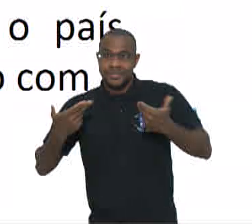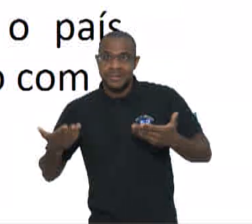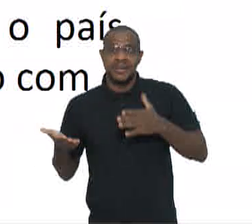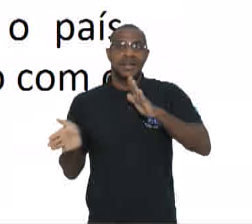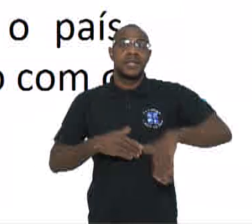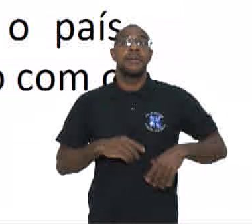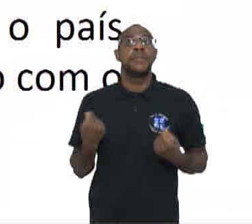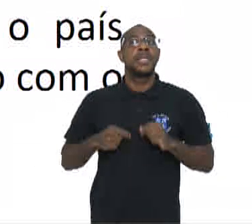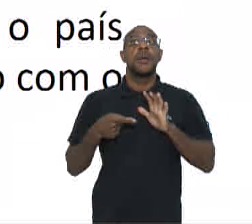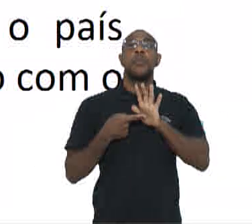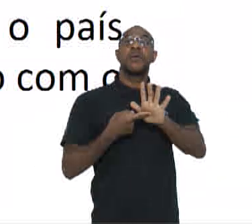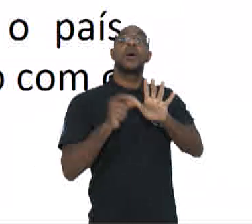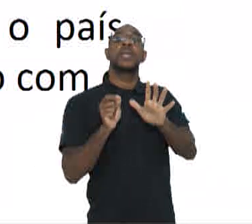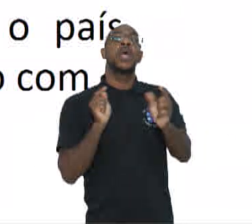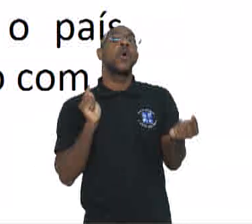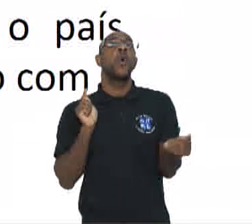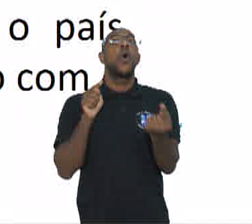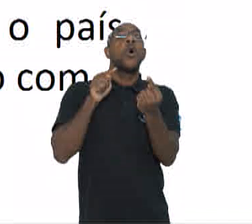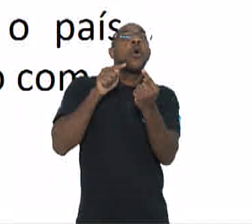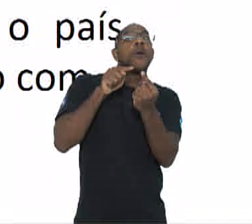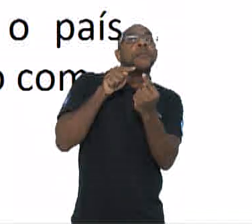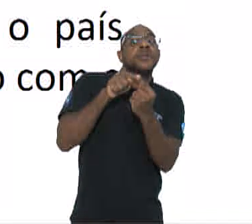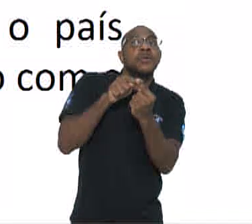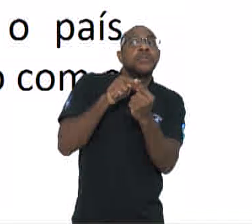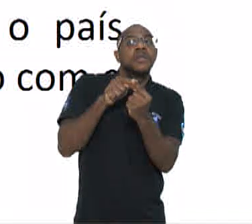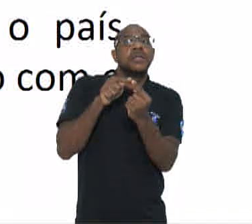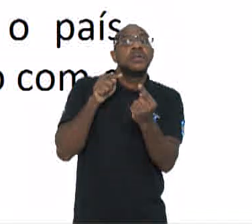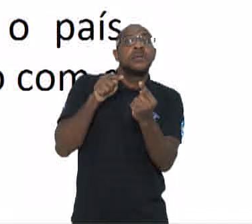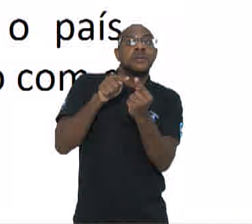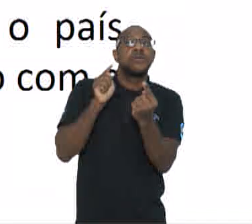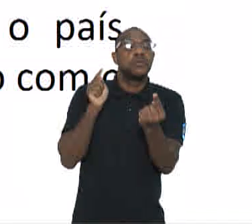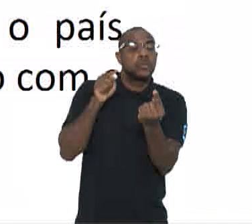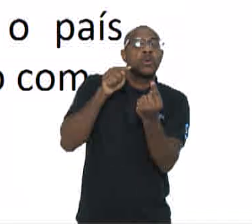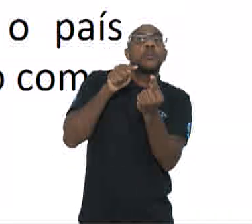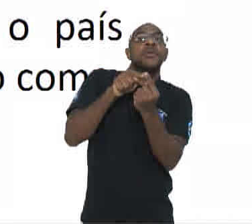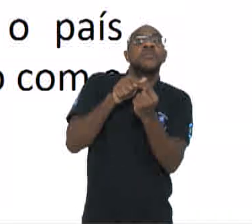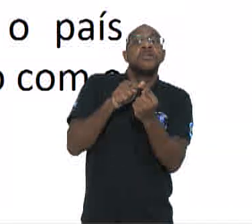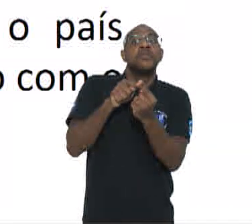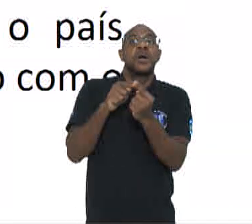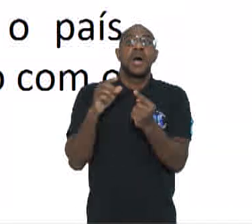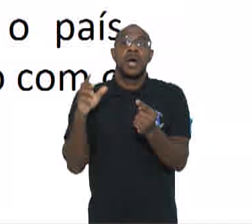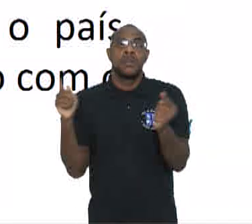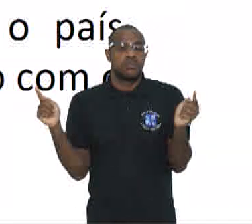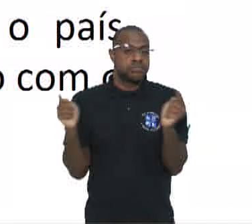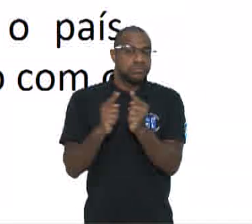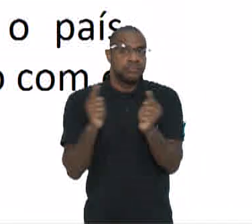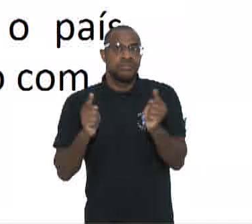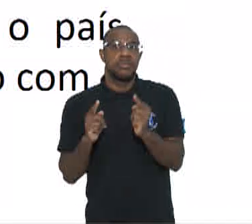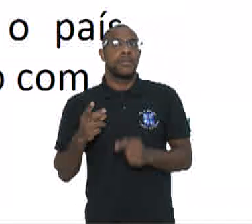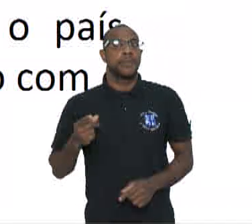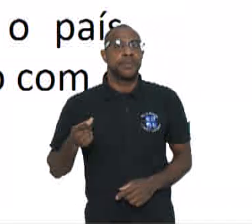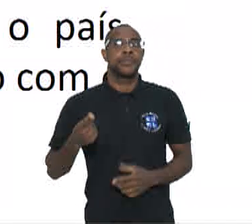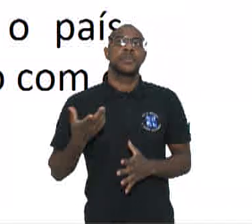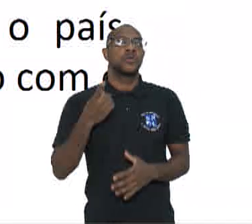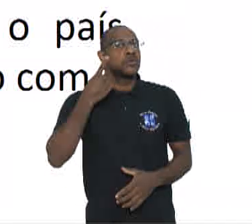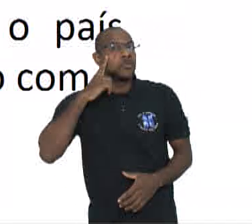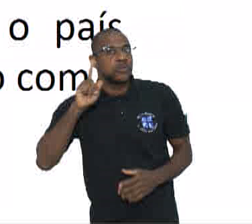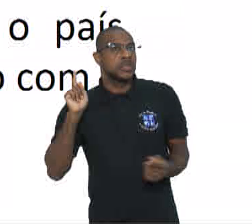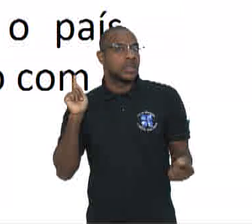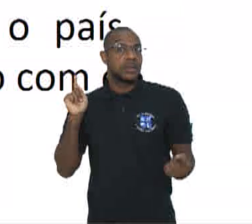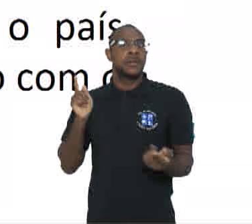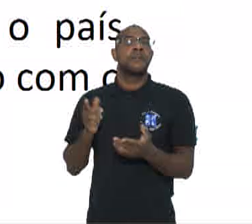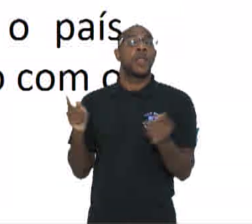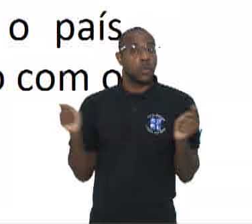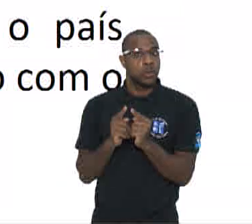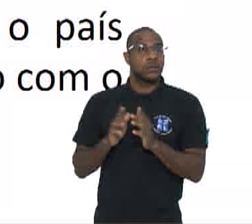de objetivos de curto, médio e longo prazos. A renovação será condicionada ao atingimento